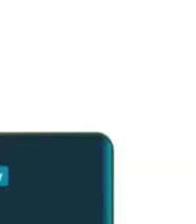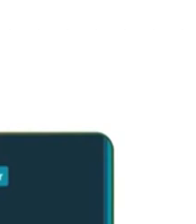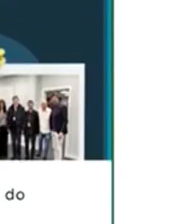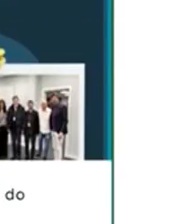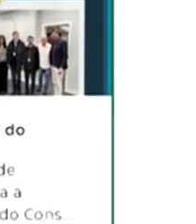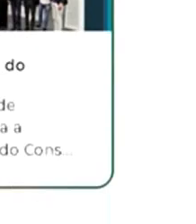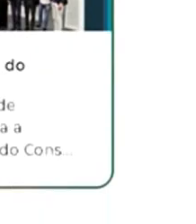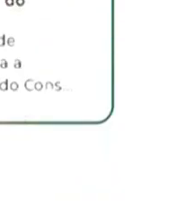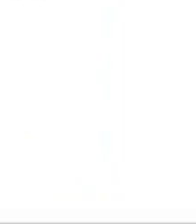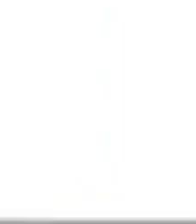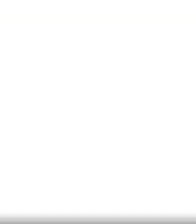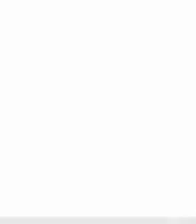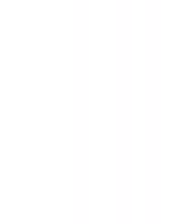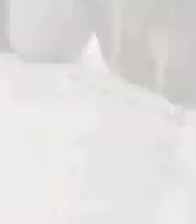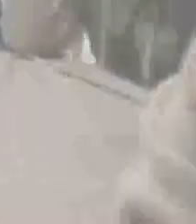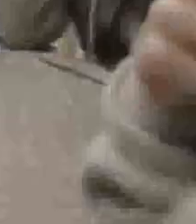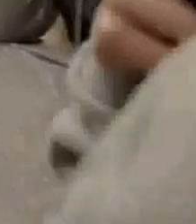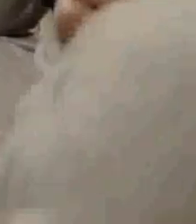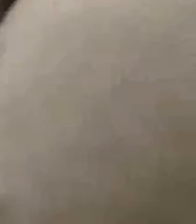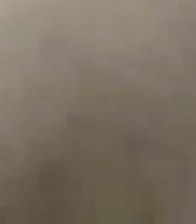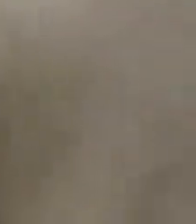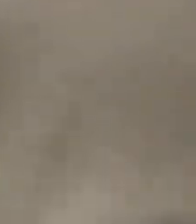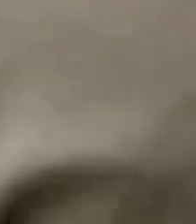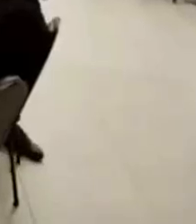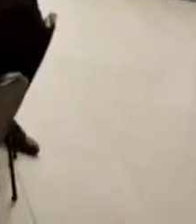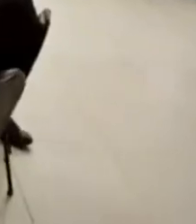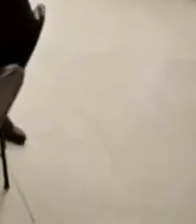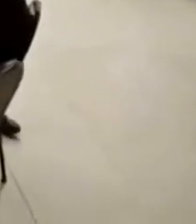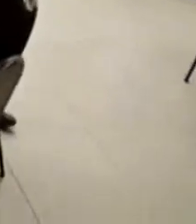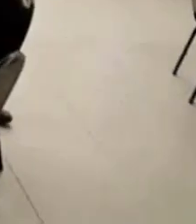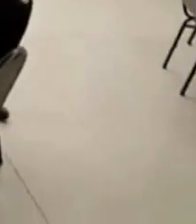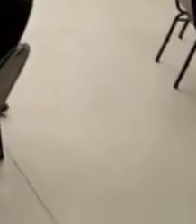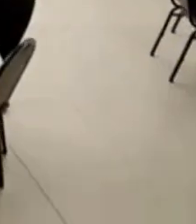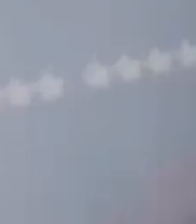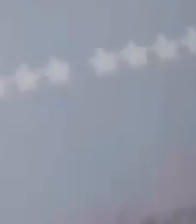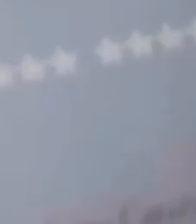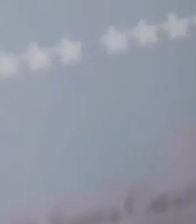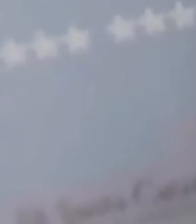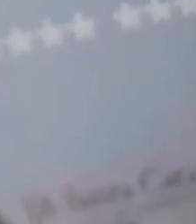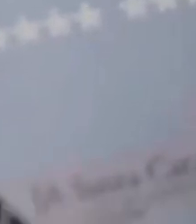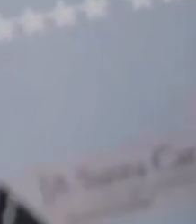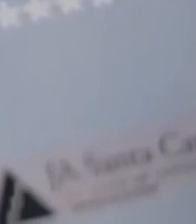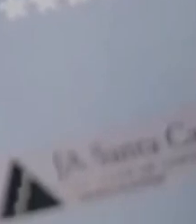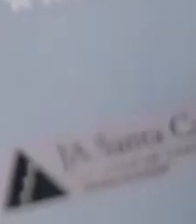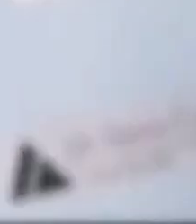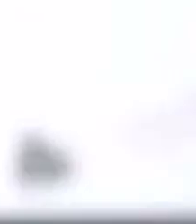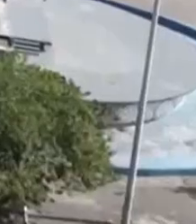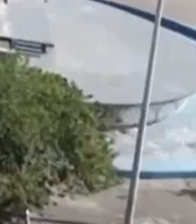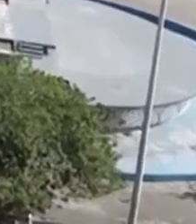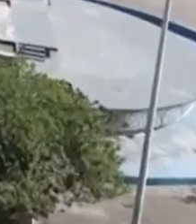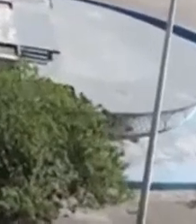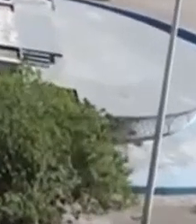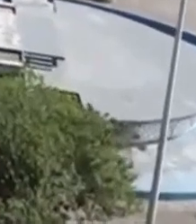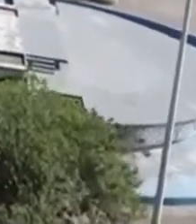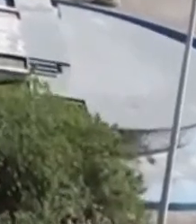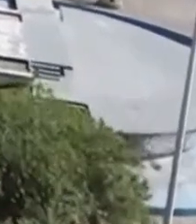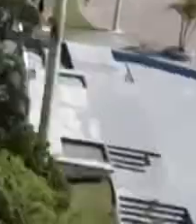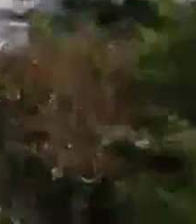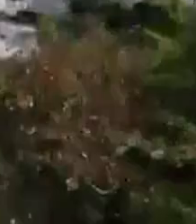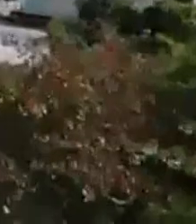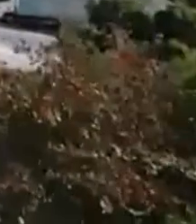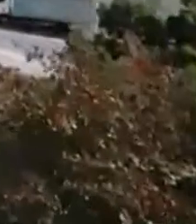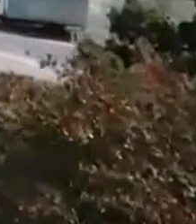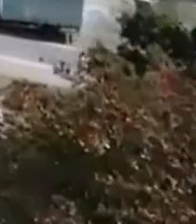e entidades catarinenses. A ideia é dar oportunidades nas empresas parceiras e garantir um futuro aos jovens que passarem pelo